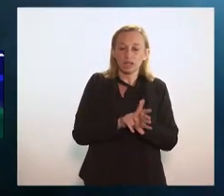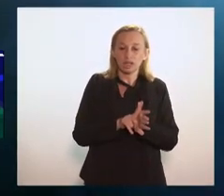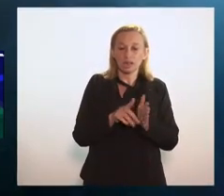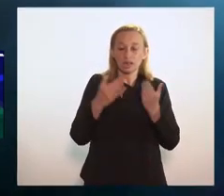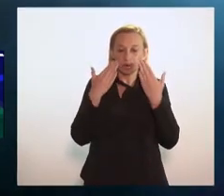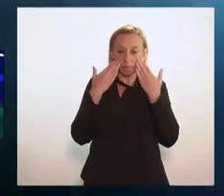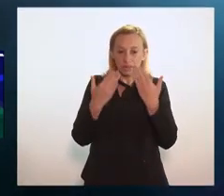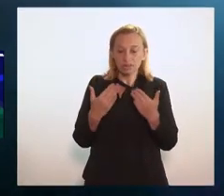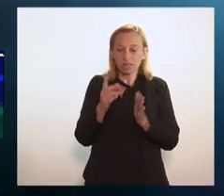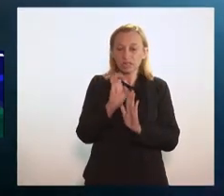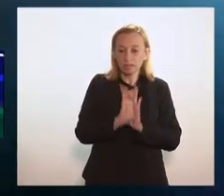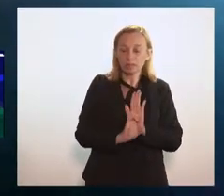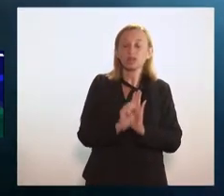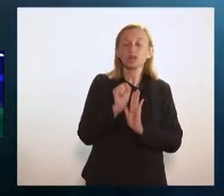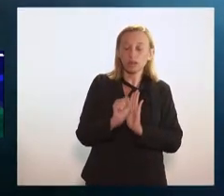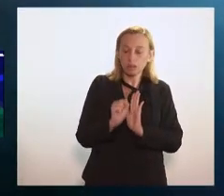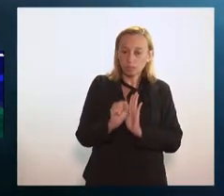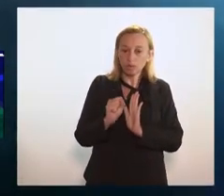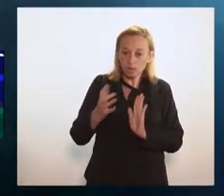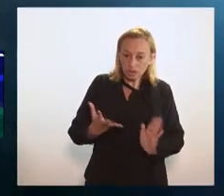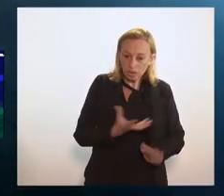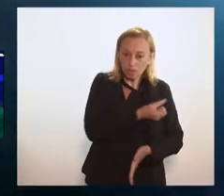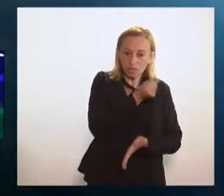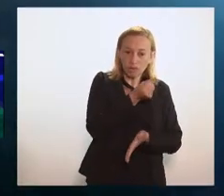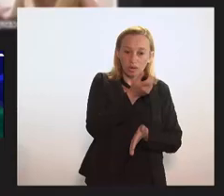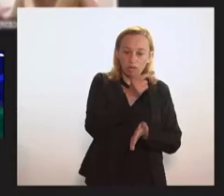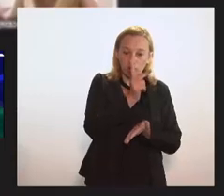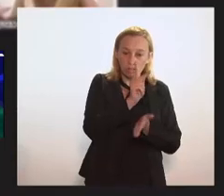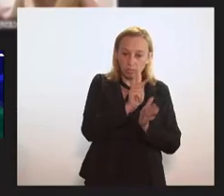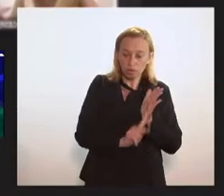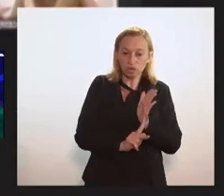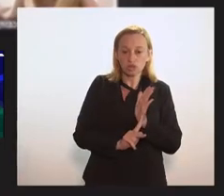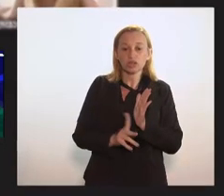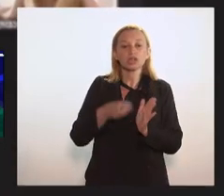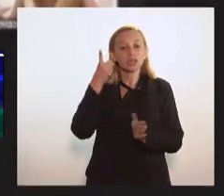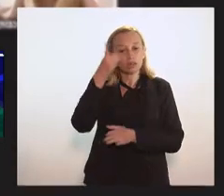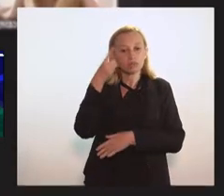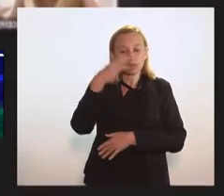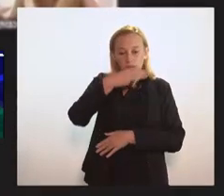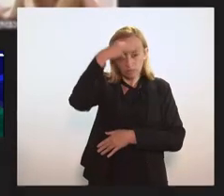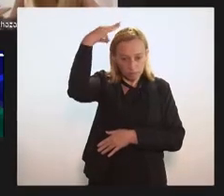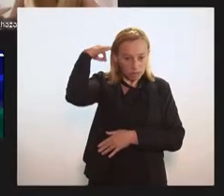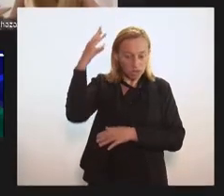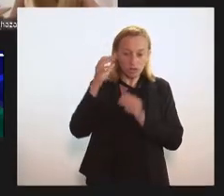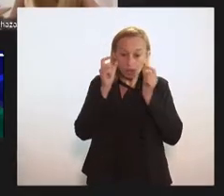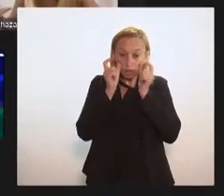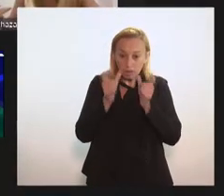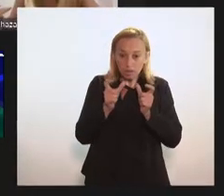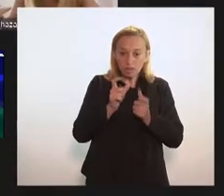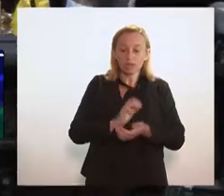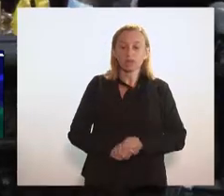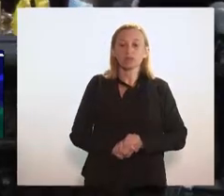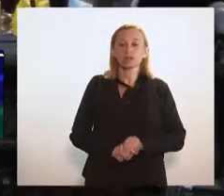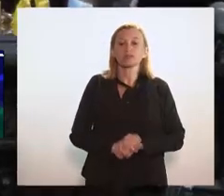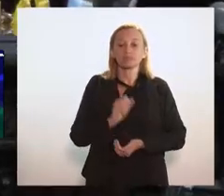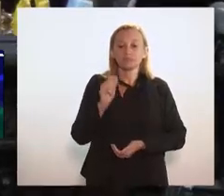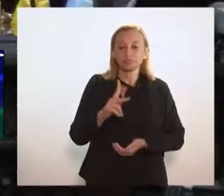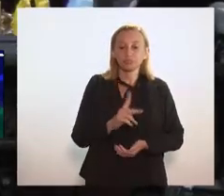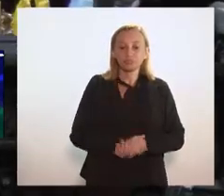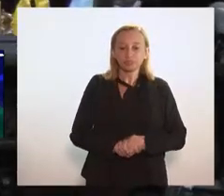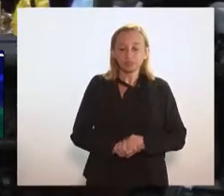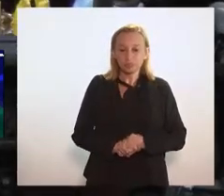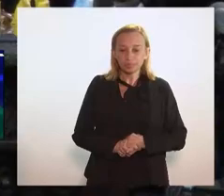apresentei emendas que talvez possam salvar o projeto. Ok. Aí lá na CCJ, discute lá para que a gente possa salvar o